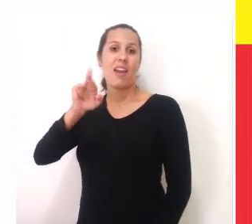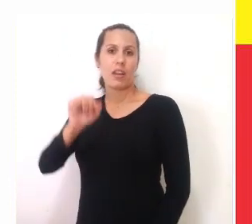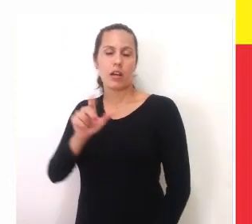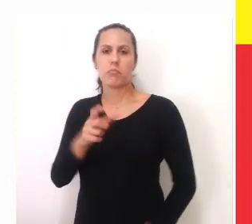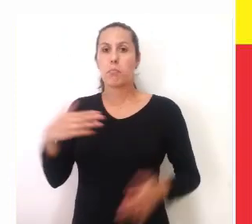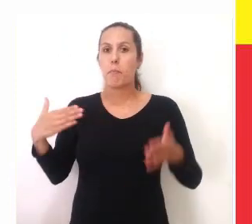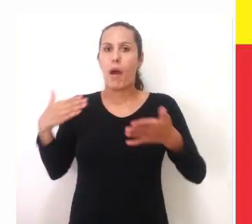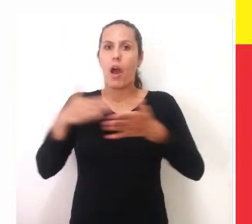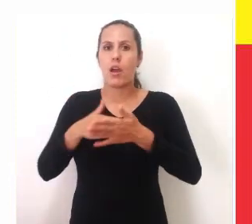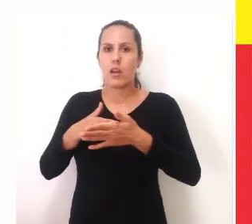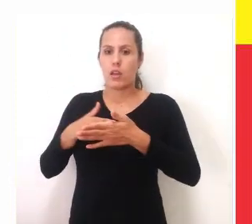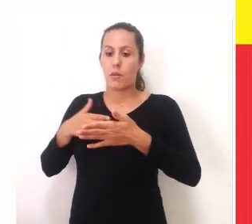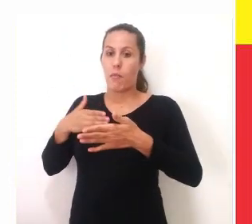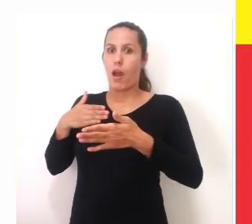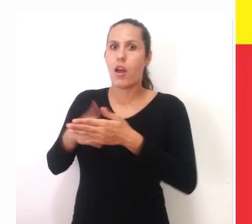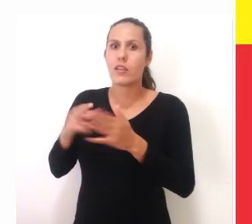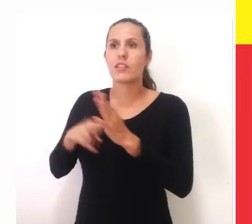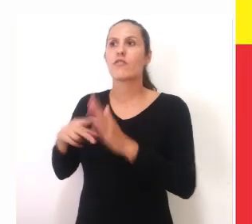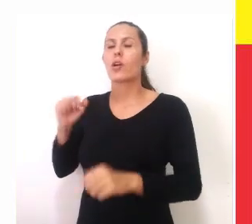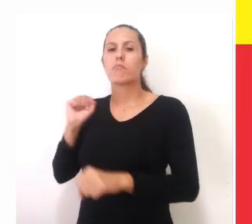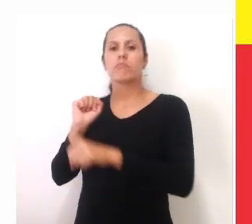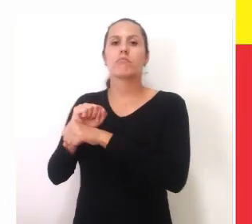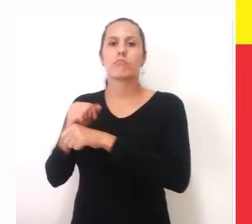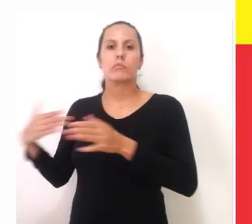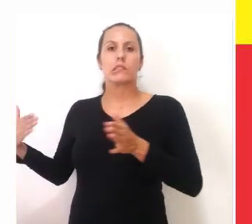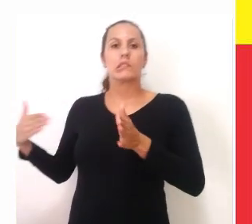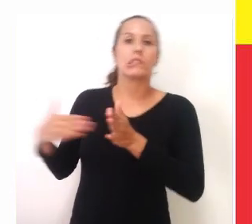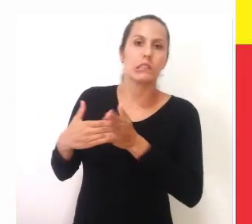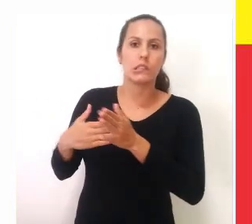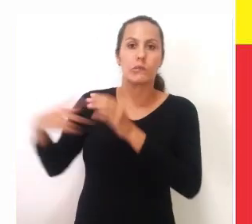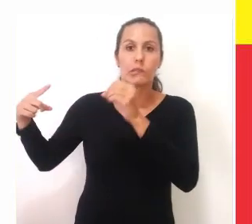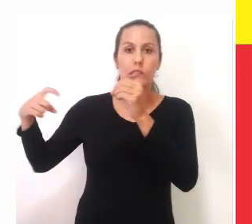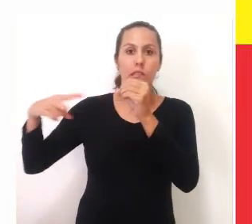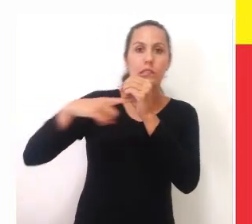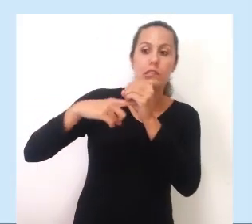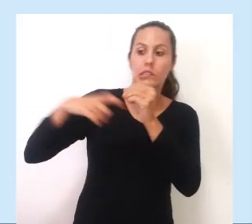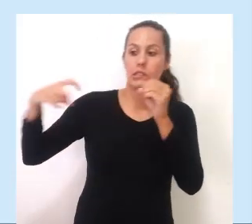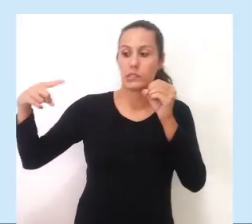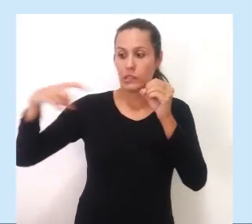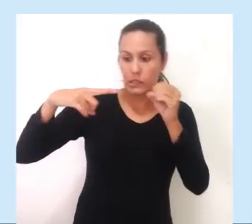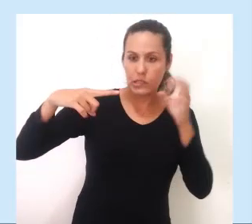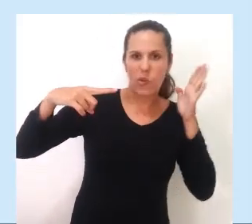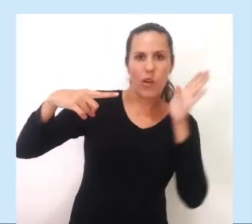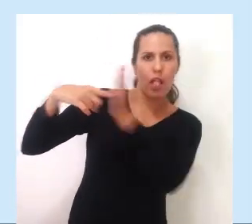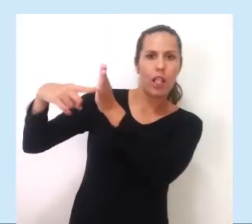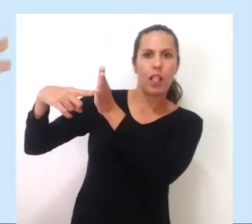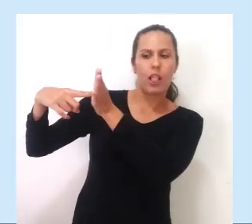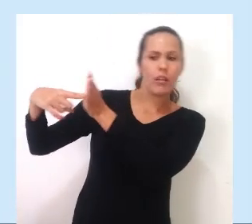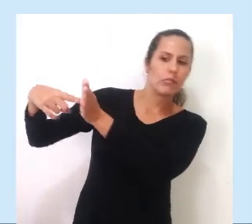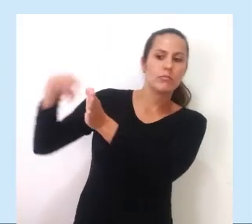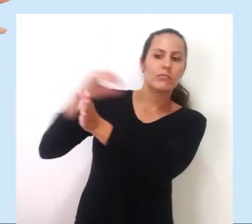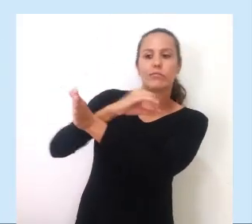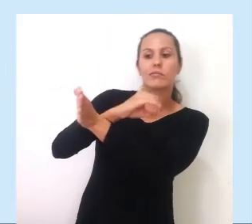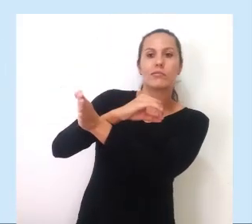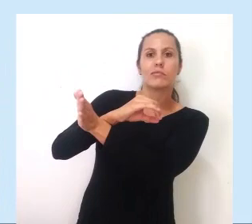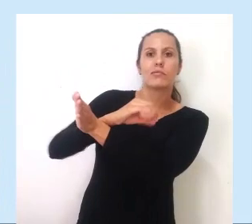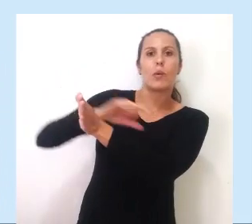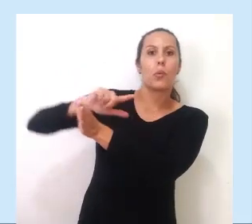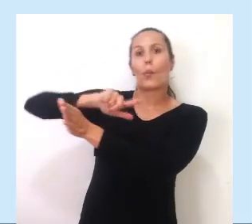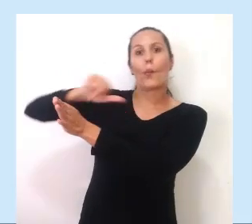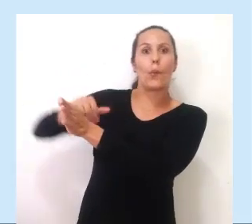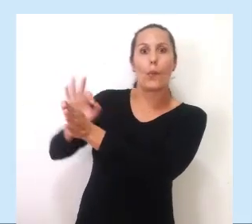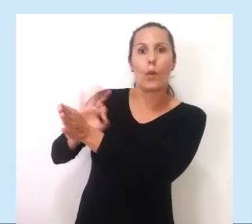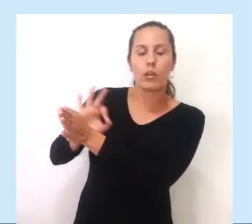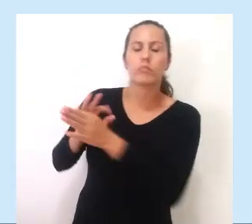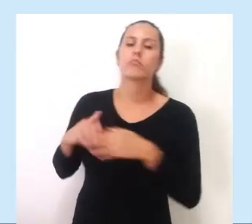barreira. Vamos ver a imagem. Métodos de barreira, olha o nome já está dizendo, barrar, vou barrar você, não vou